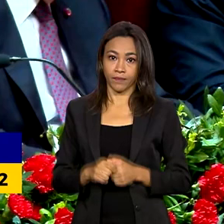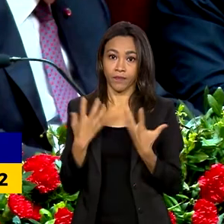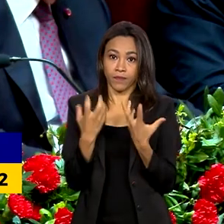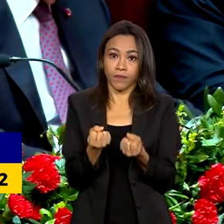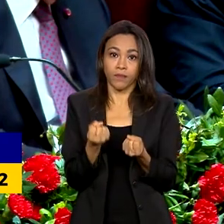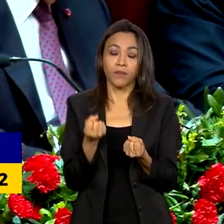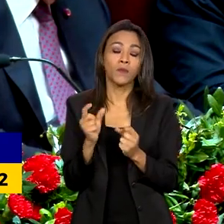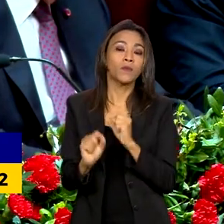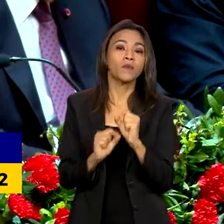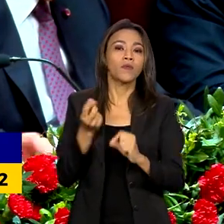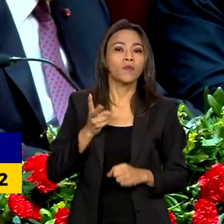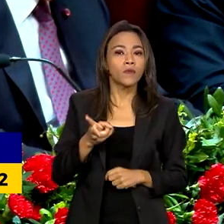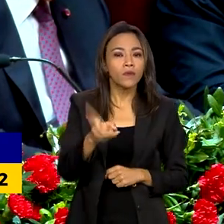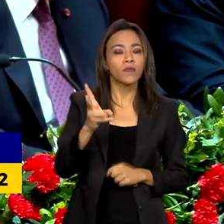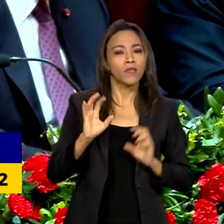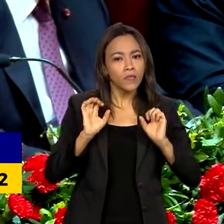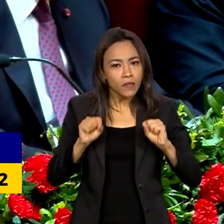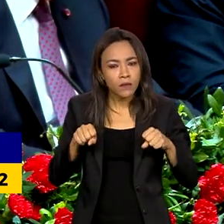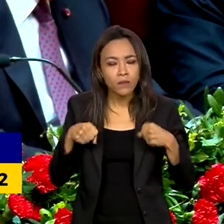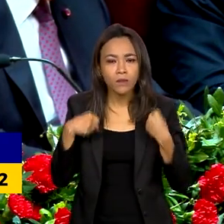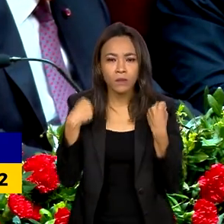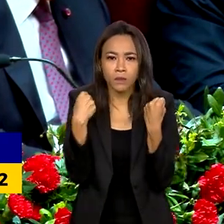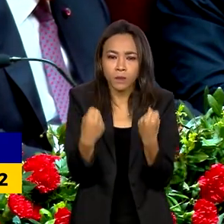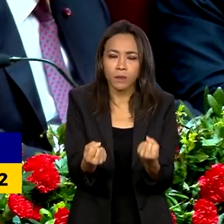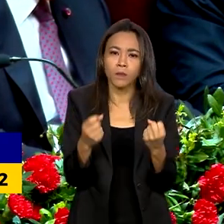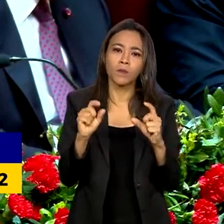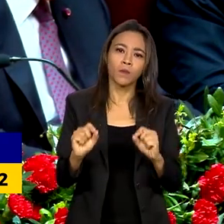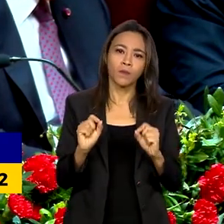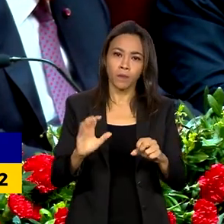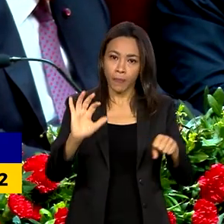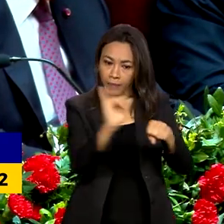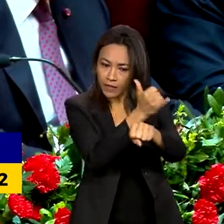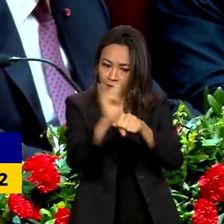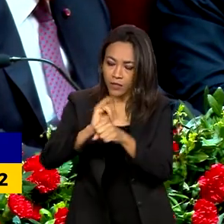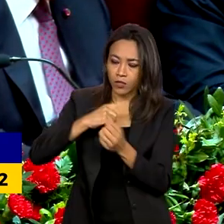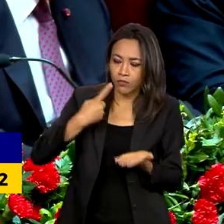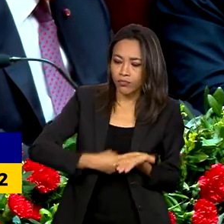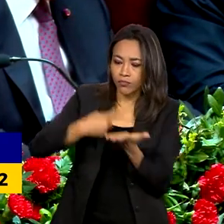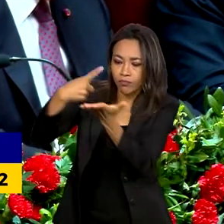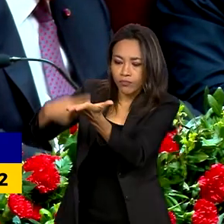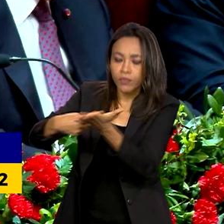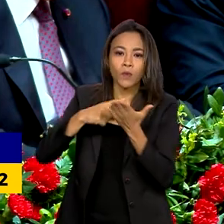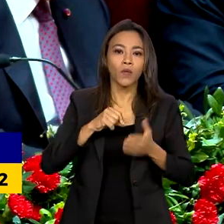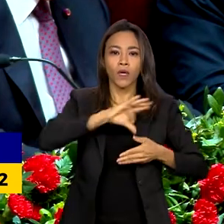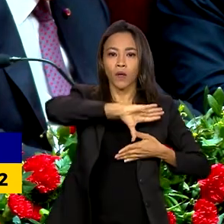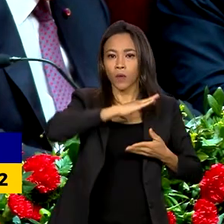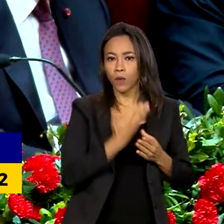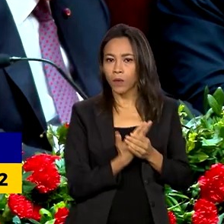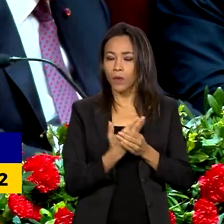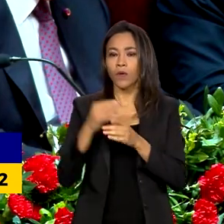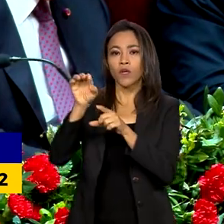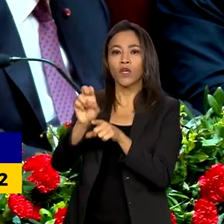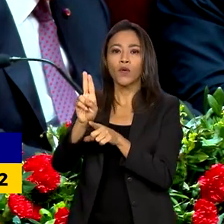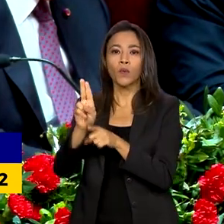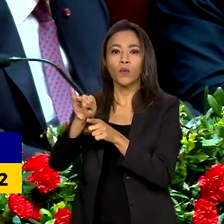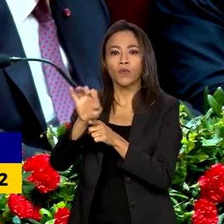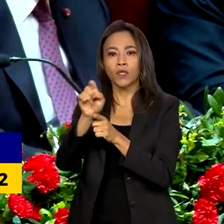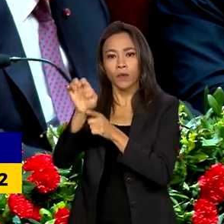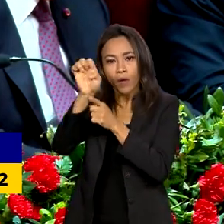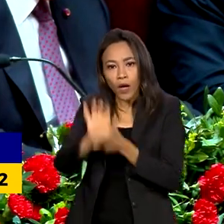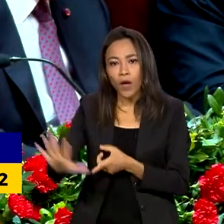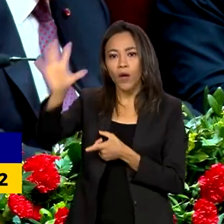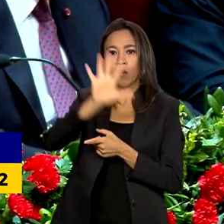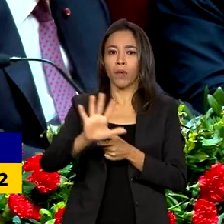Seguimos além disso, empenhados em avançar nas tratativas sobre o acordo entre Mercosul e União Europeia, criando vínculos ainda mais